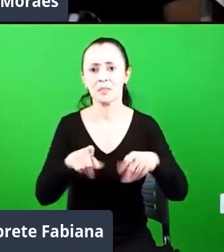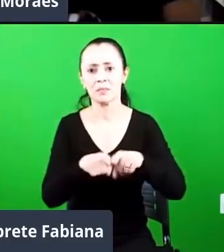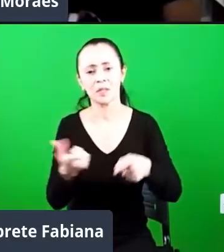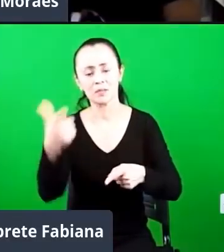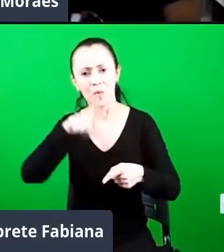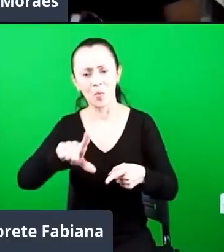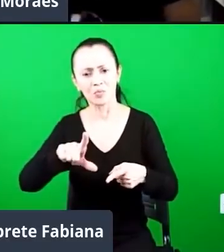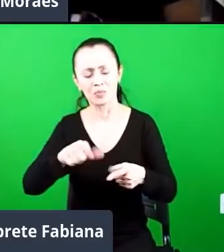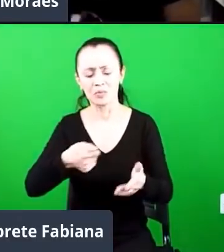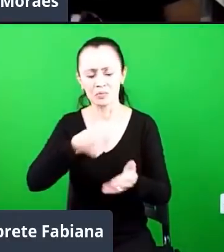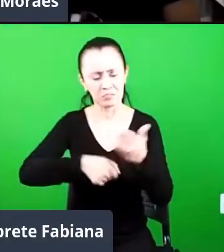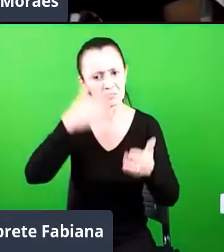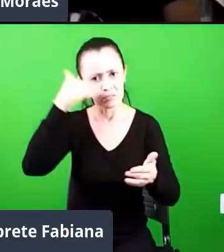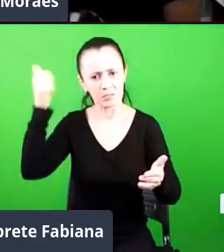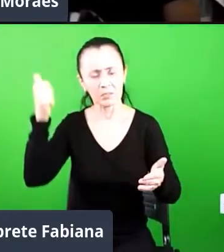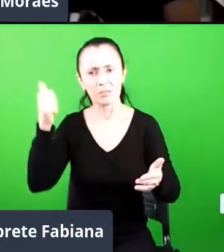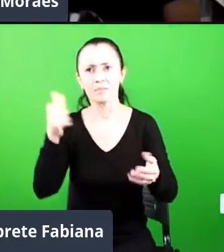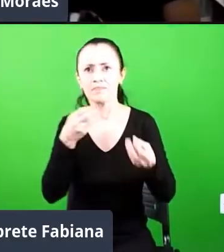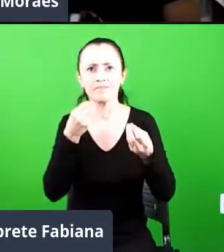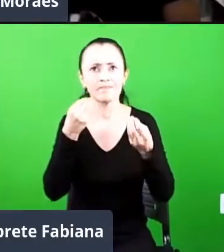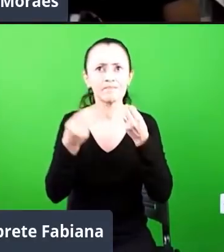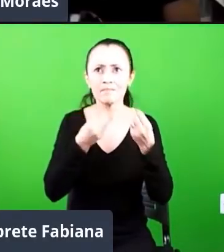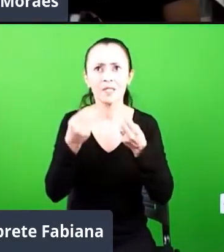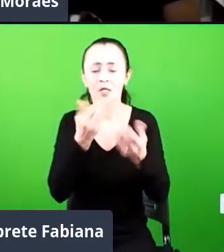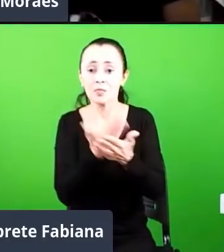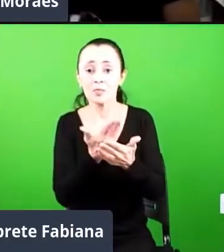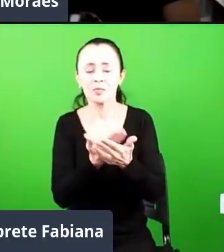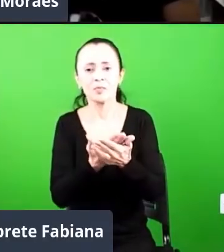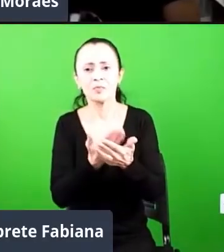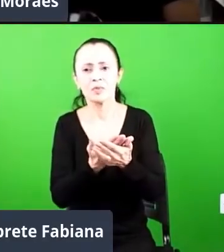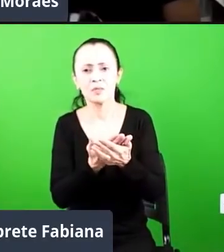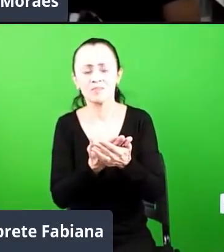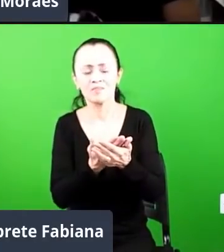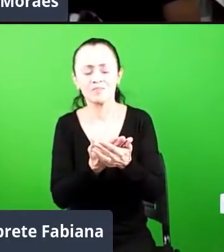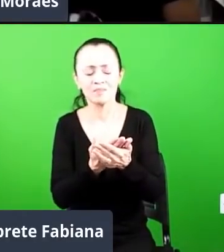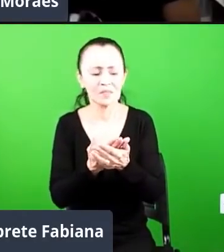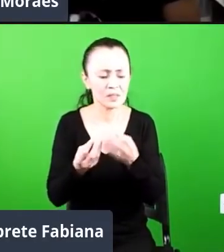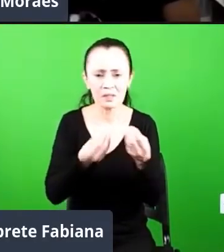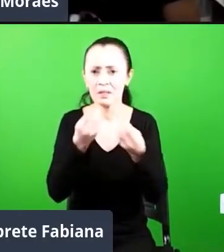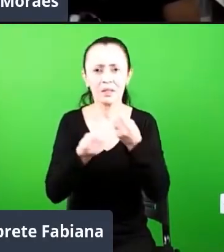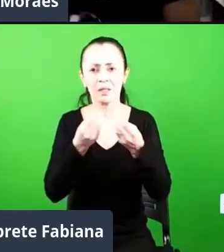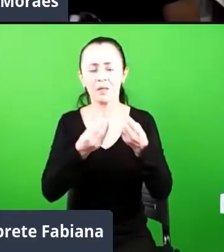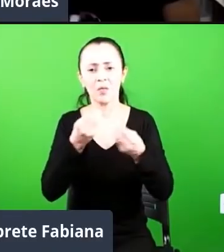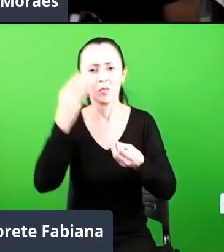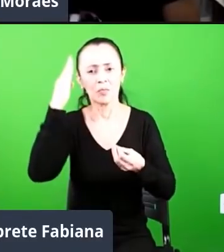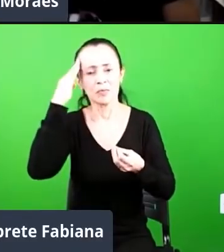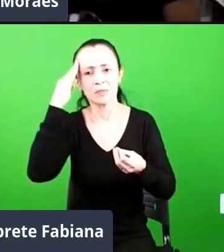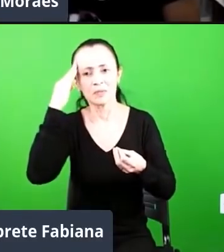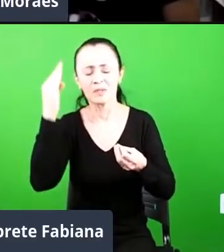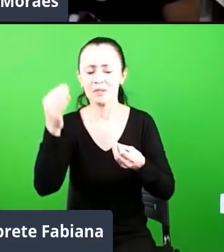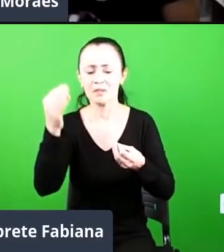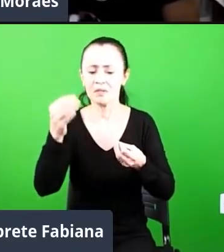esse movimento, né? Existem pesquisadores que falam a respeito de como todo o trabalho está sendo